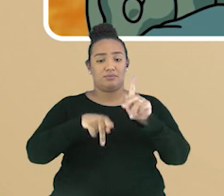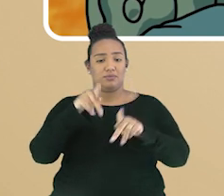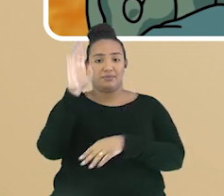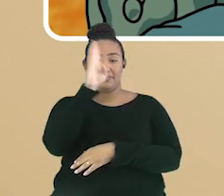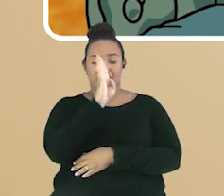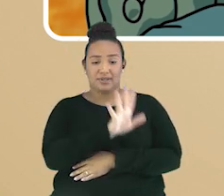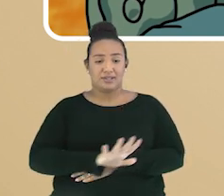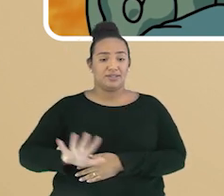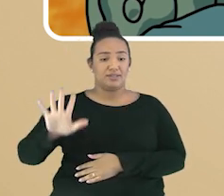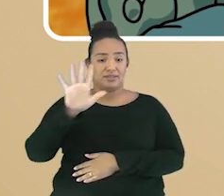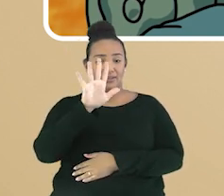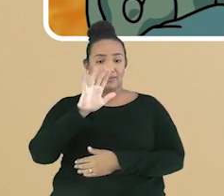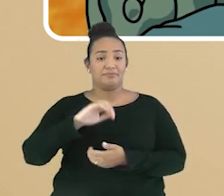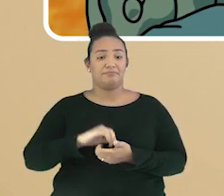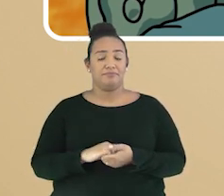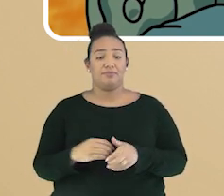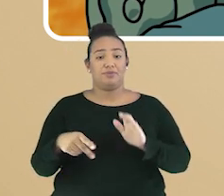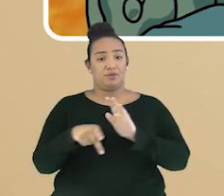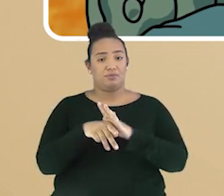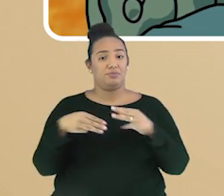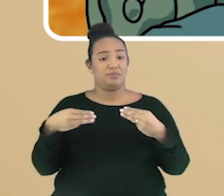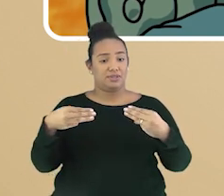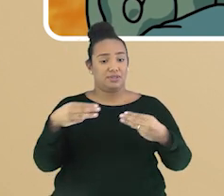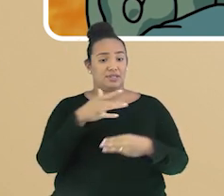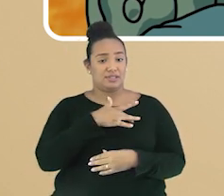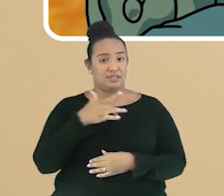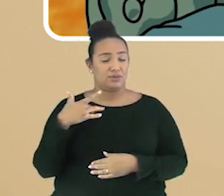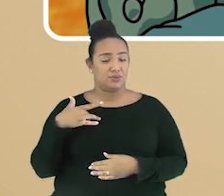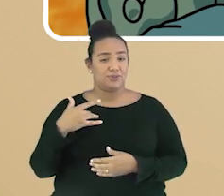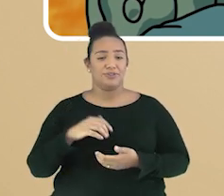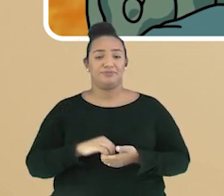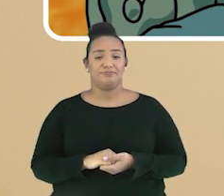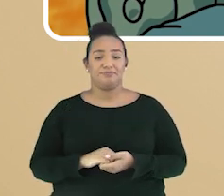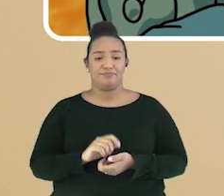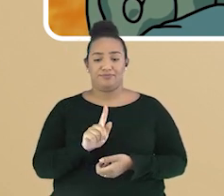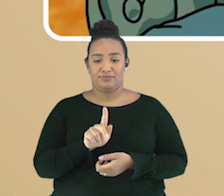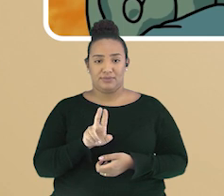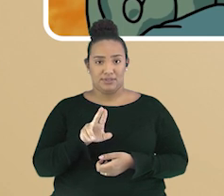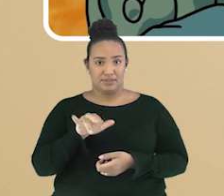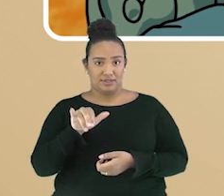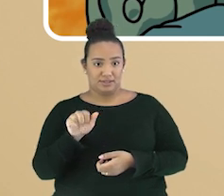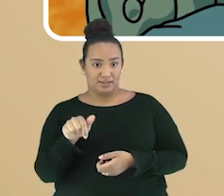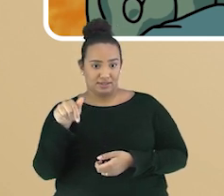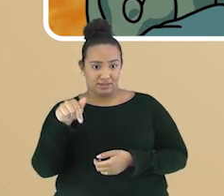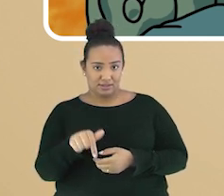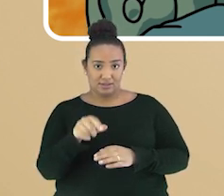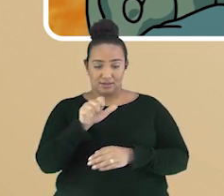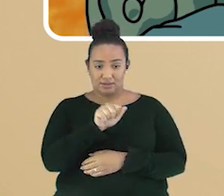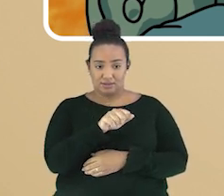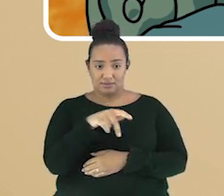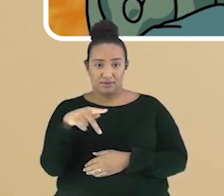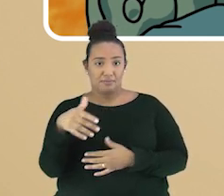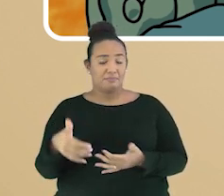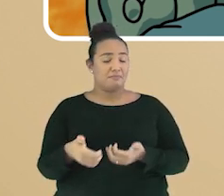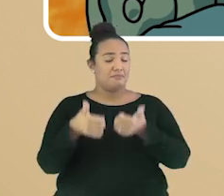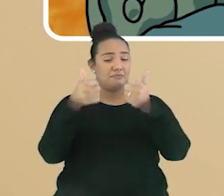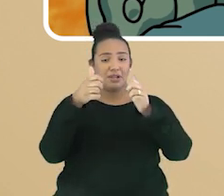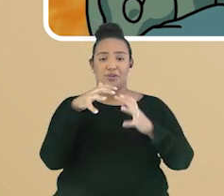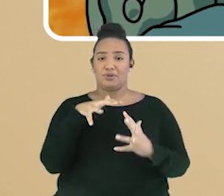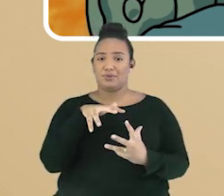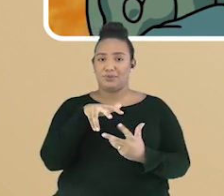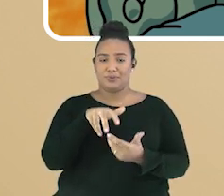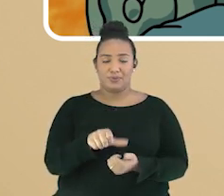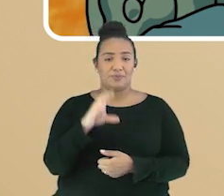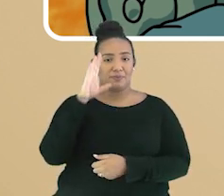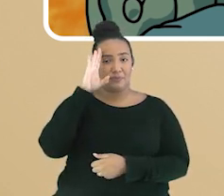Brasileira, editado pelo Ministério da Saúde. O guia foi considerado o melhor do mundo pelo Vox, principal